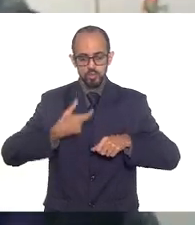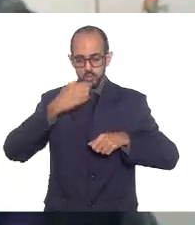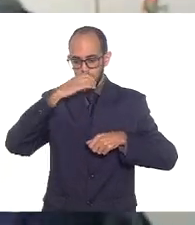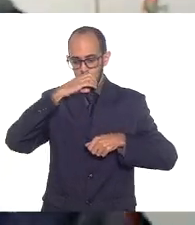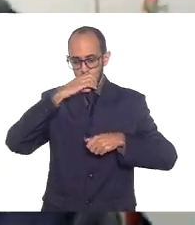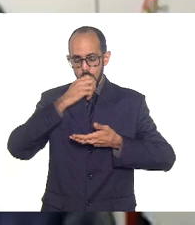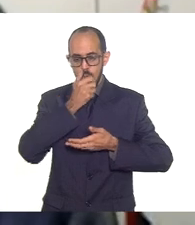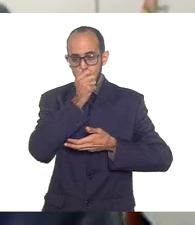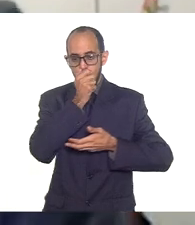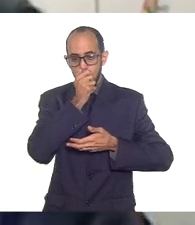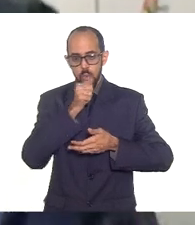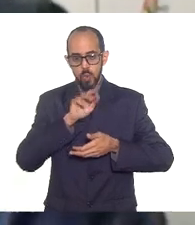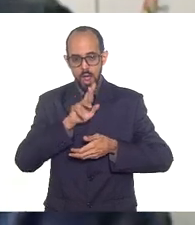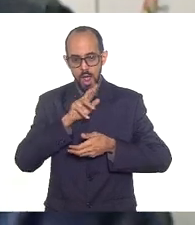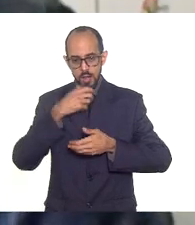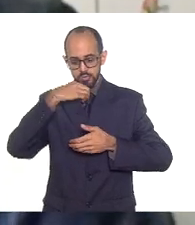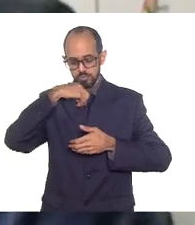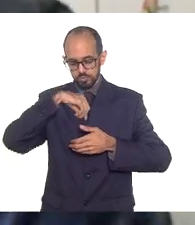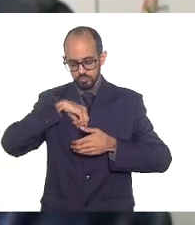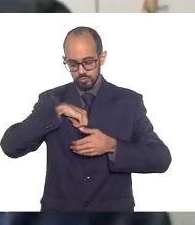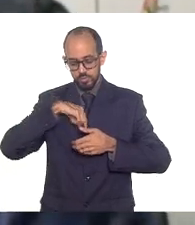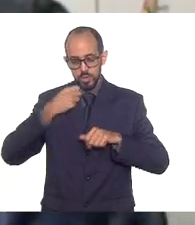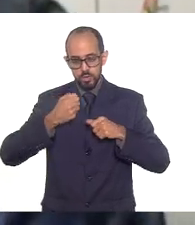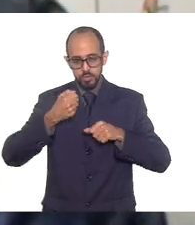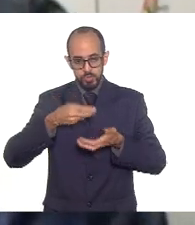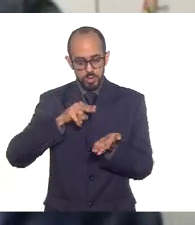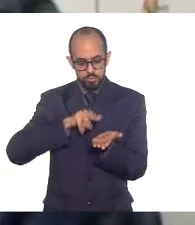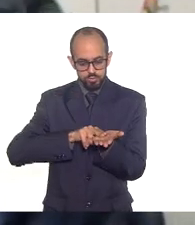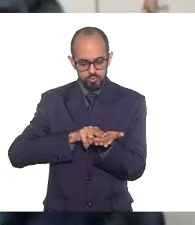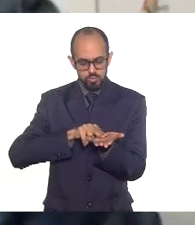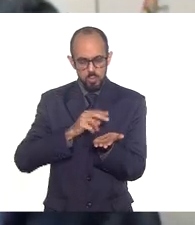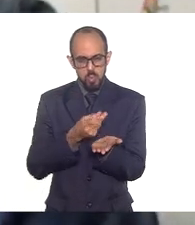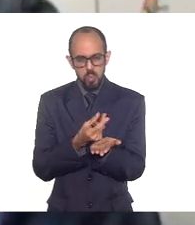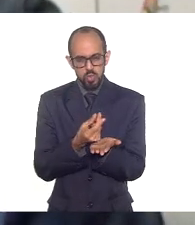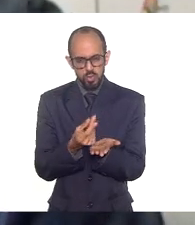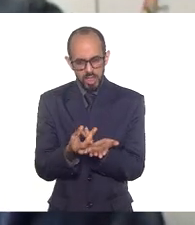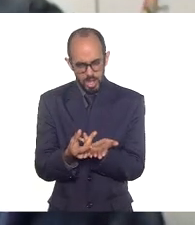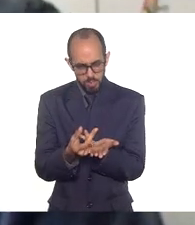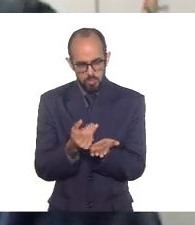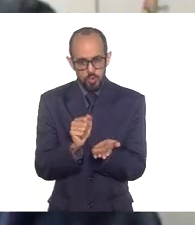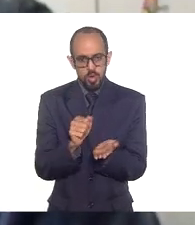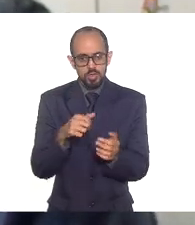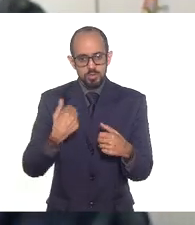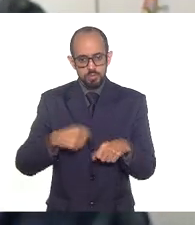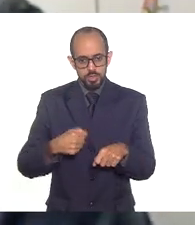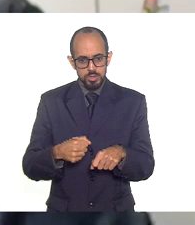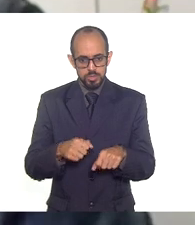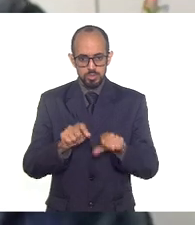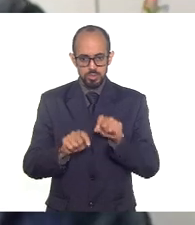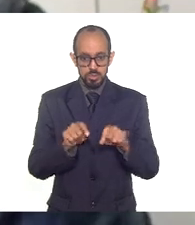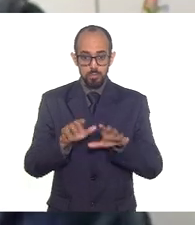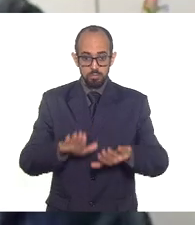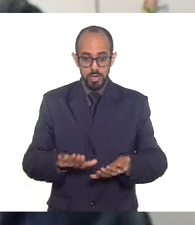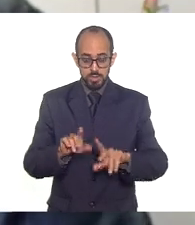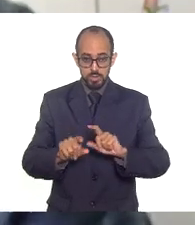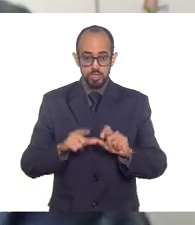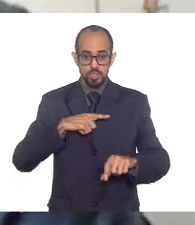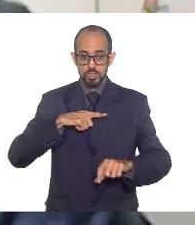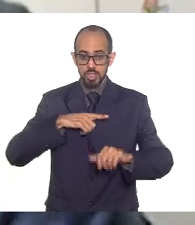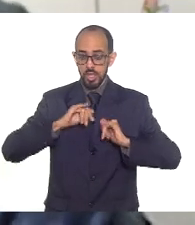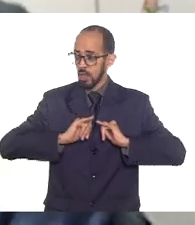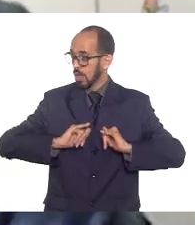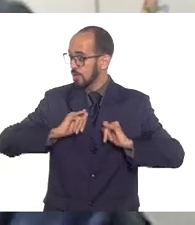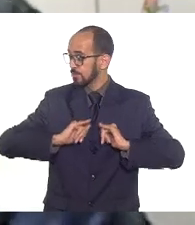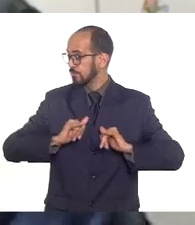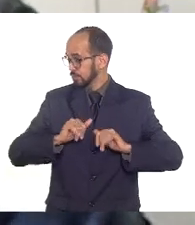fica um longo período é acamados os leitos hospitalares mais é a gente tem muitos relatos